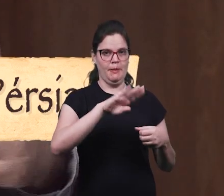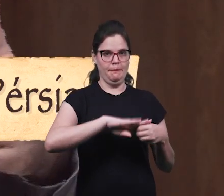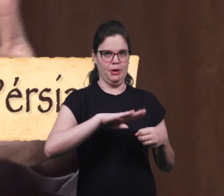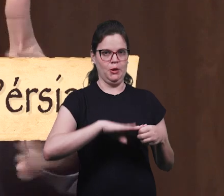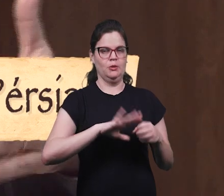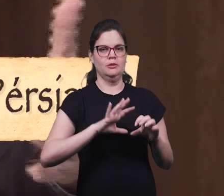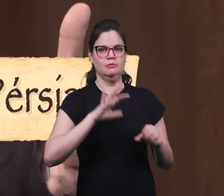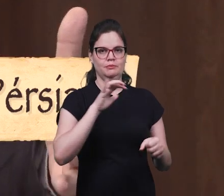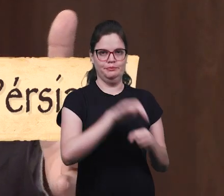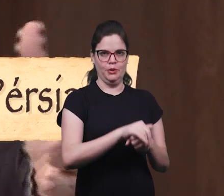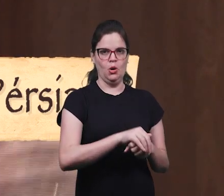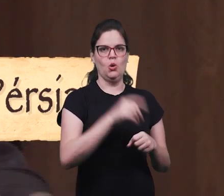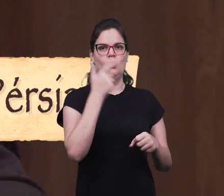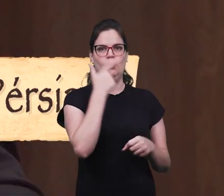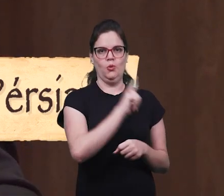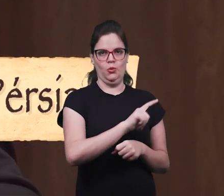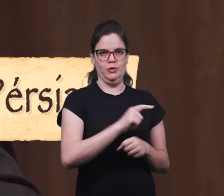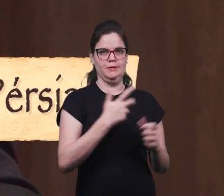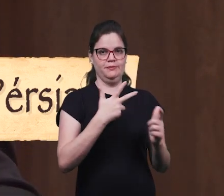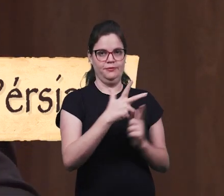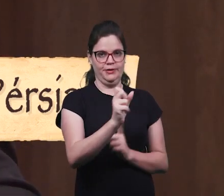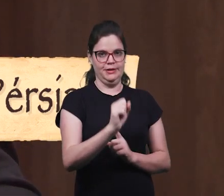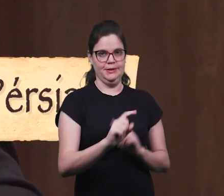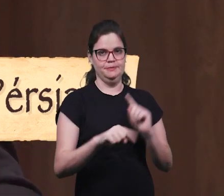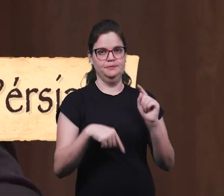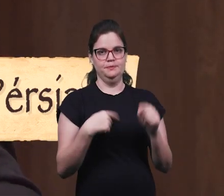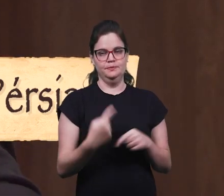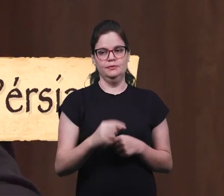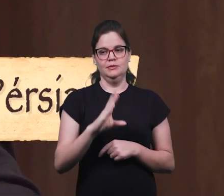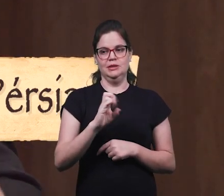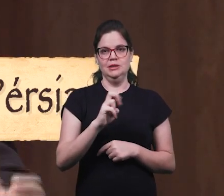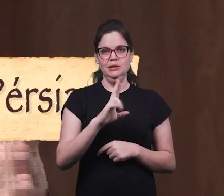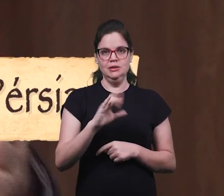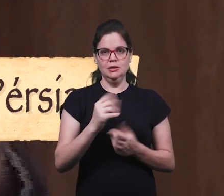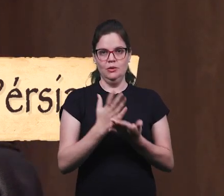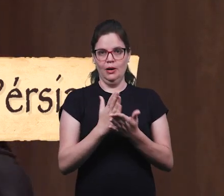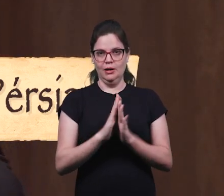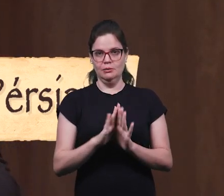Depois o seu sucessor Dario